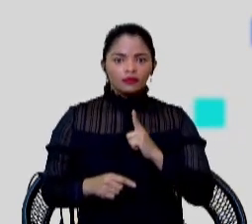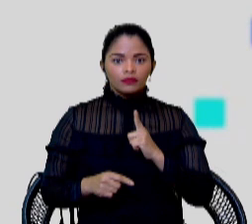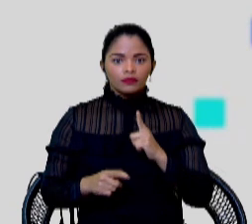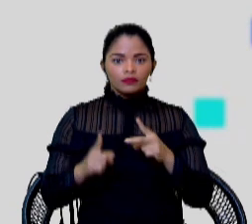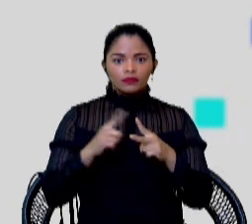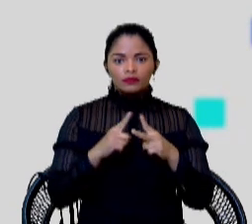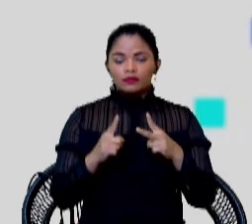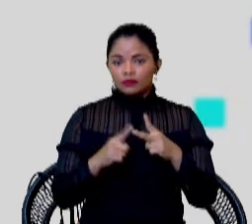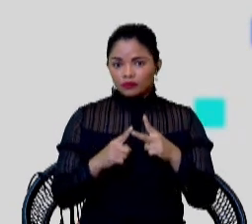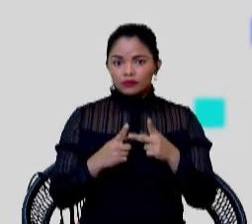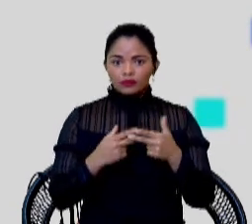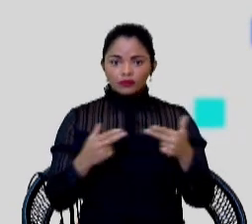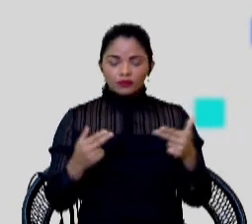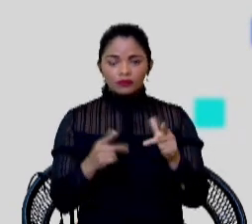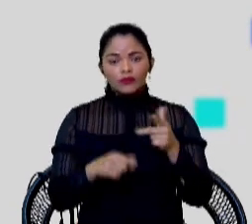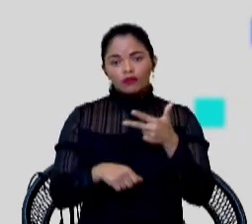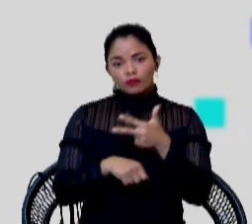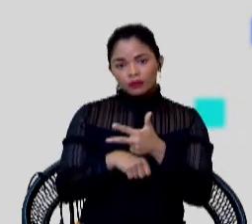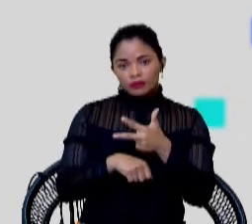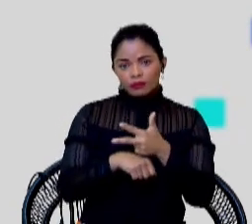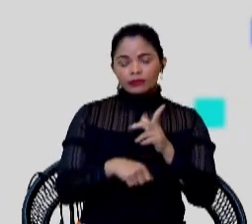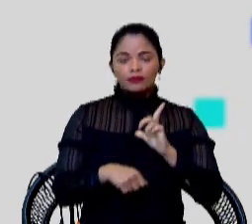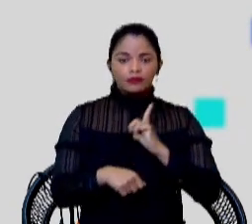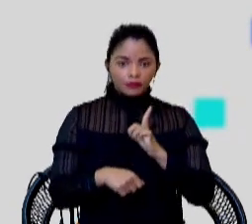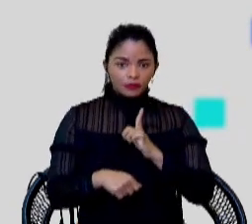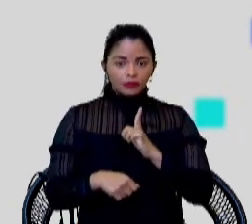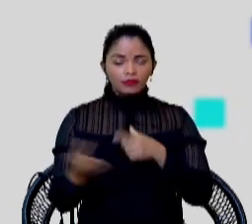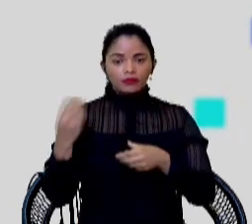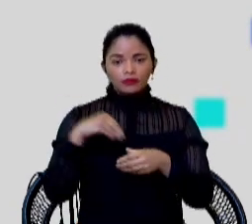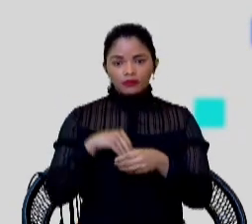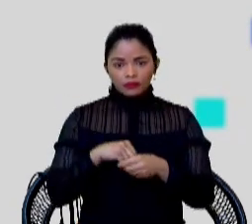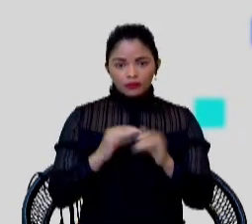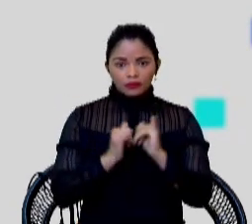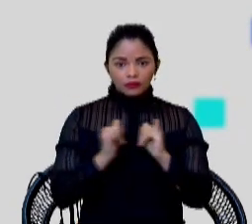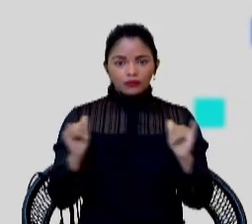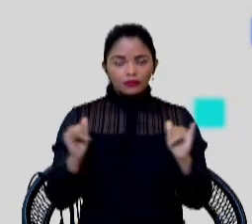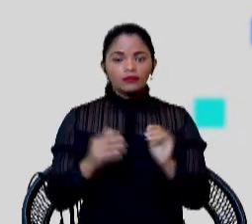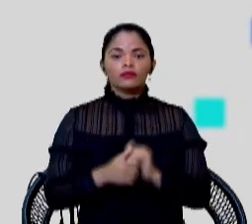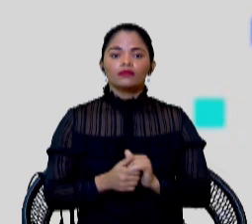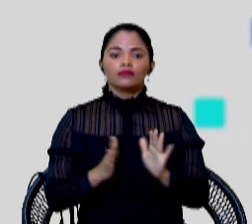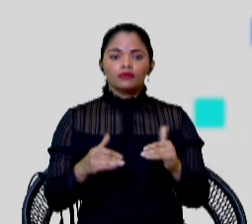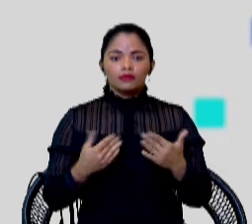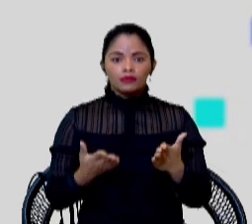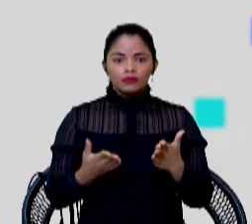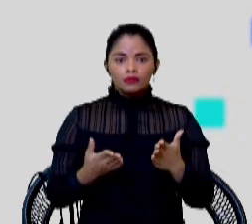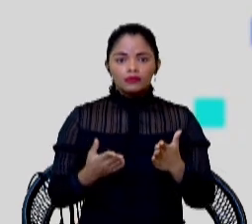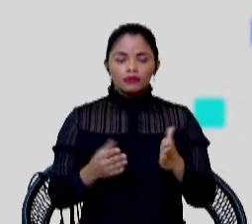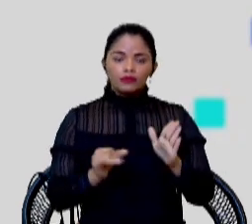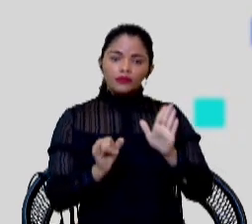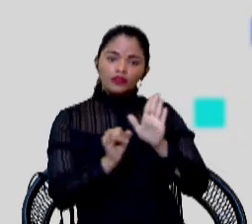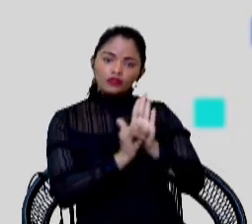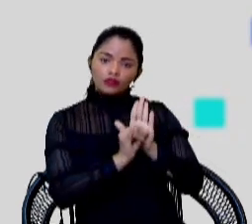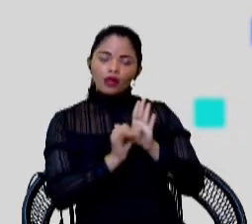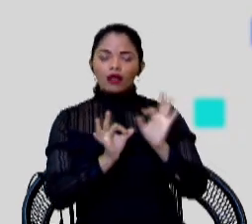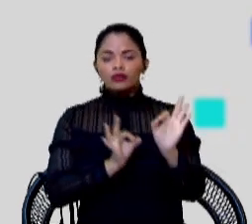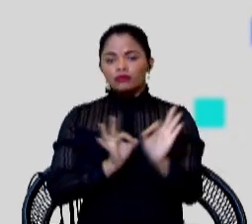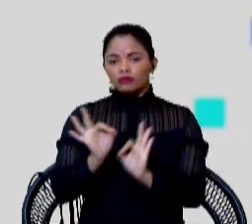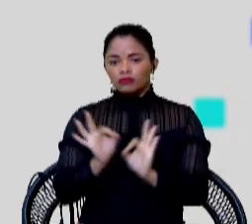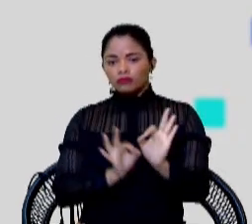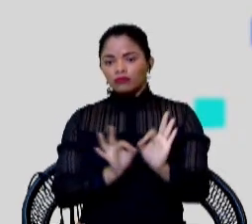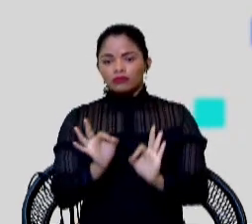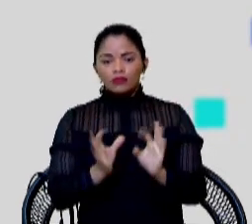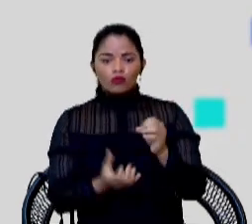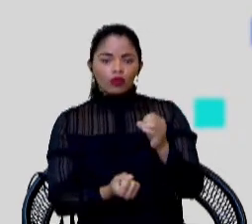duas artes dele, ou eu tenho um vídeo dele, beleza? Isso vai dentro ali de anúncio, tá bom? Aí você vai colocar a identidade, a configuração,